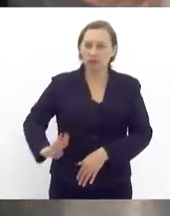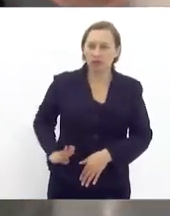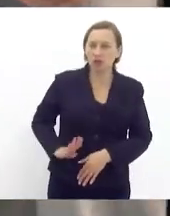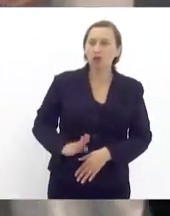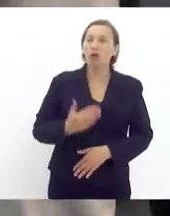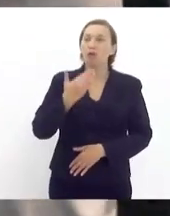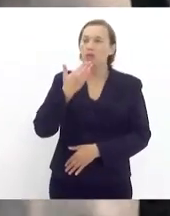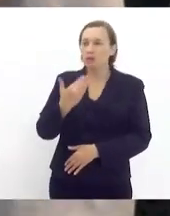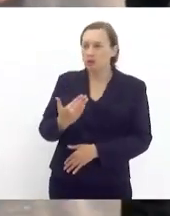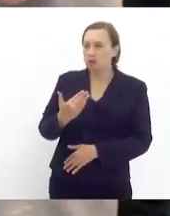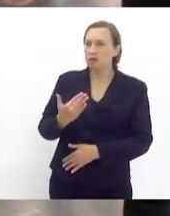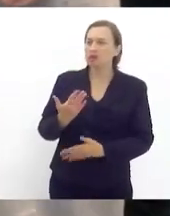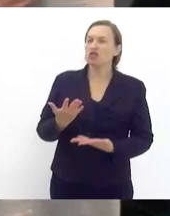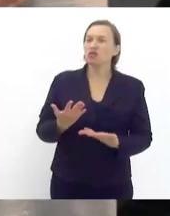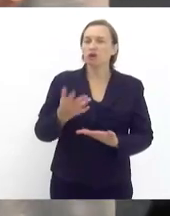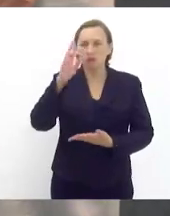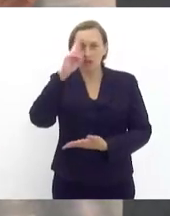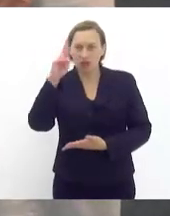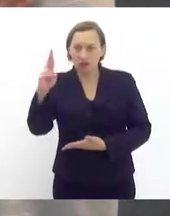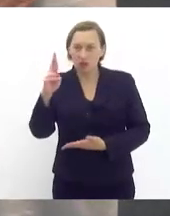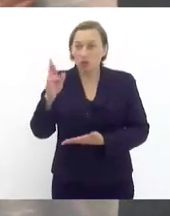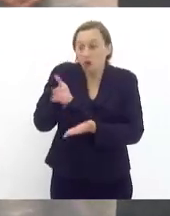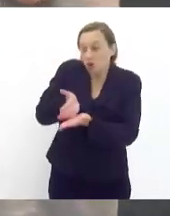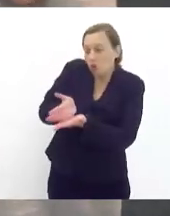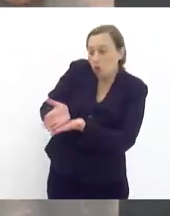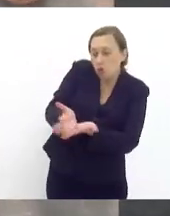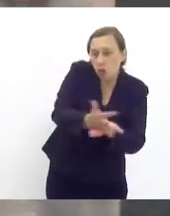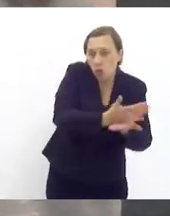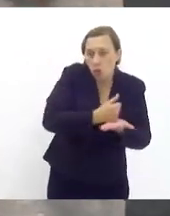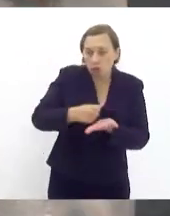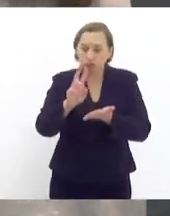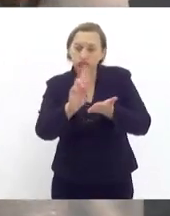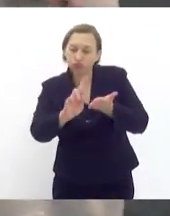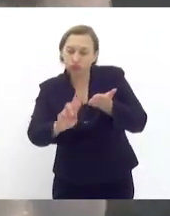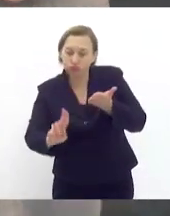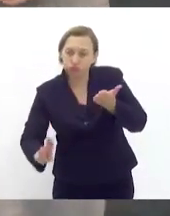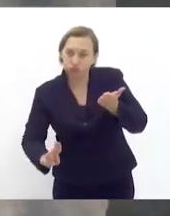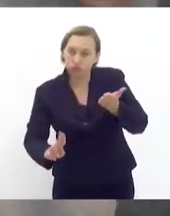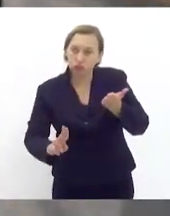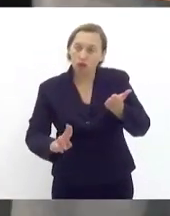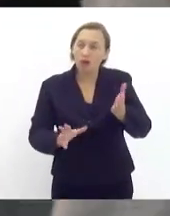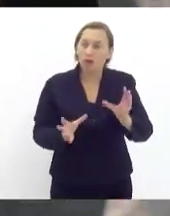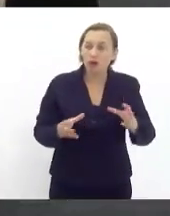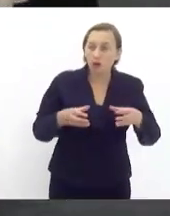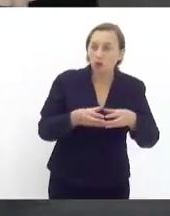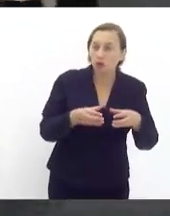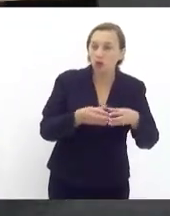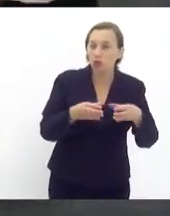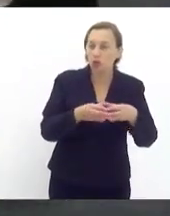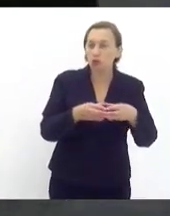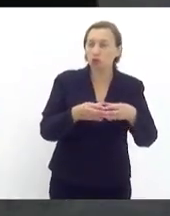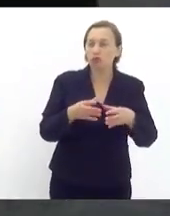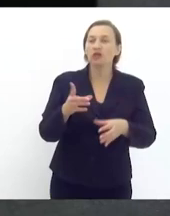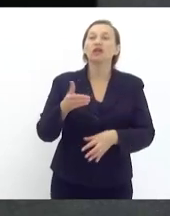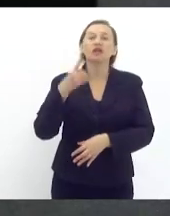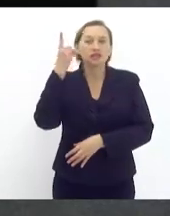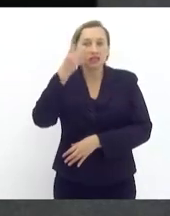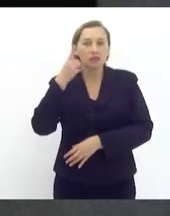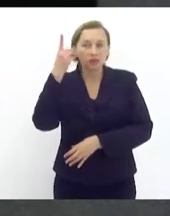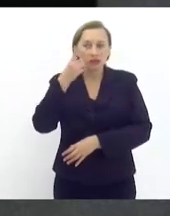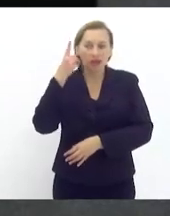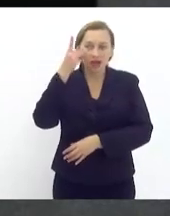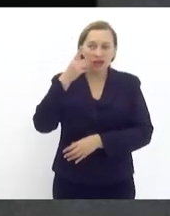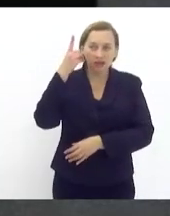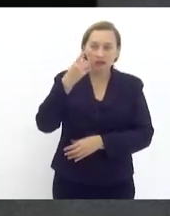a sua autorização Eu Estou colhendo para frente parlamentar de defesa dos royalths do petróleo